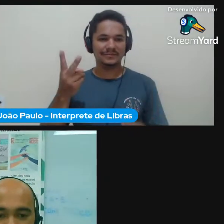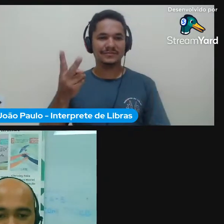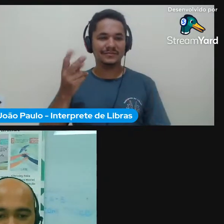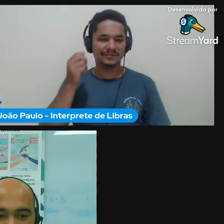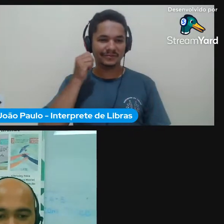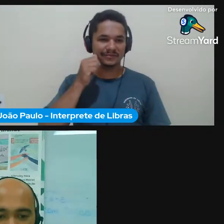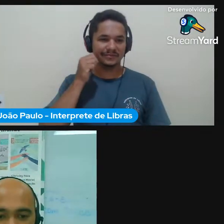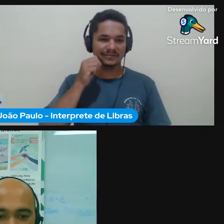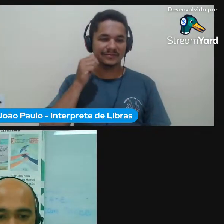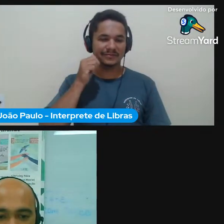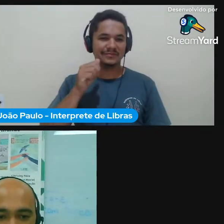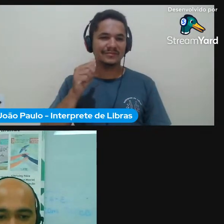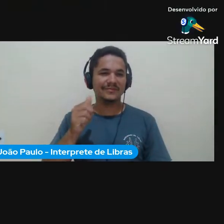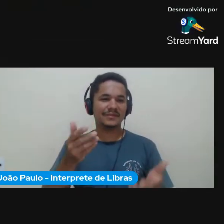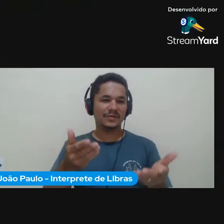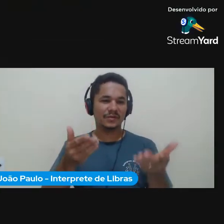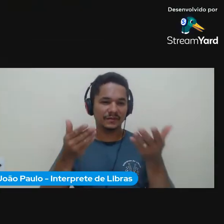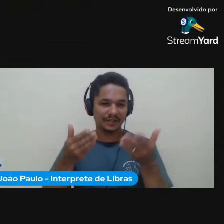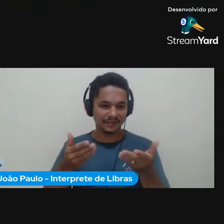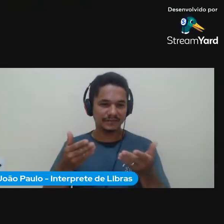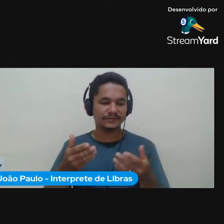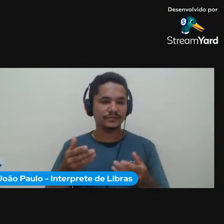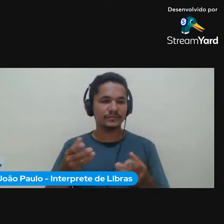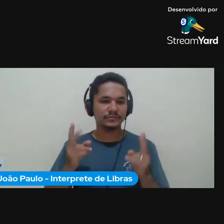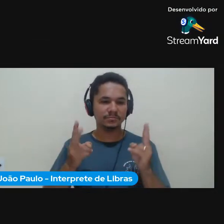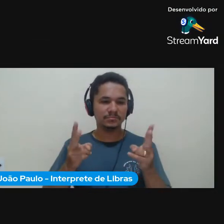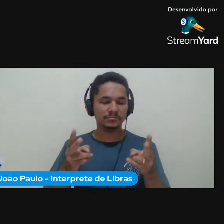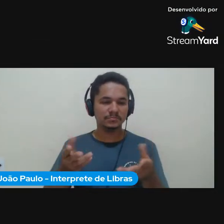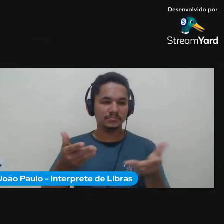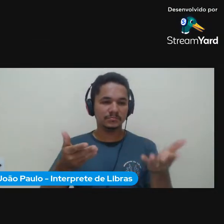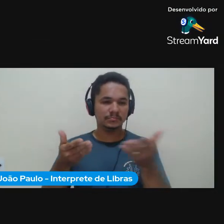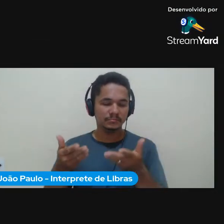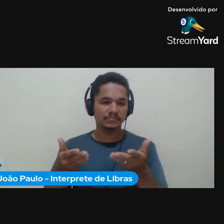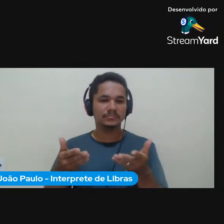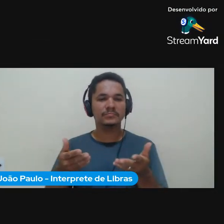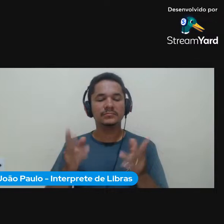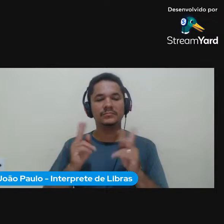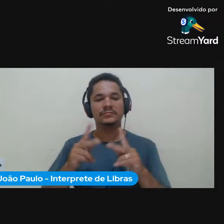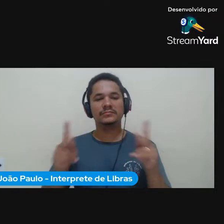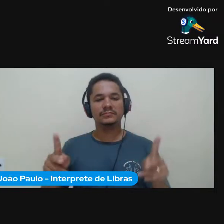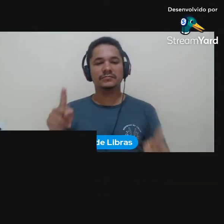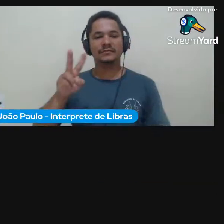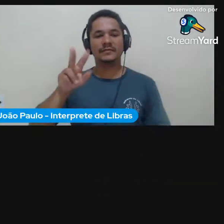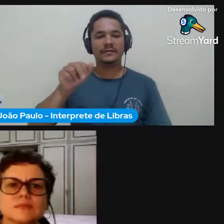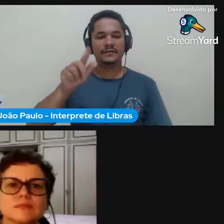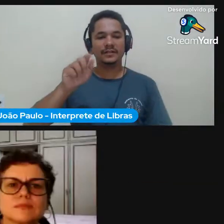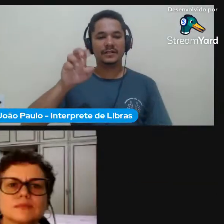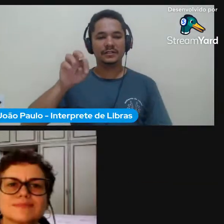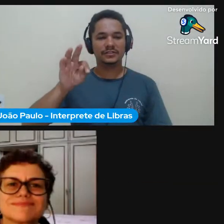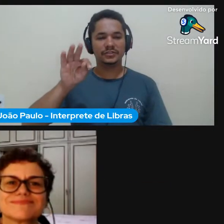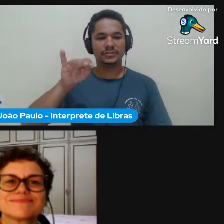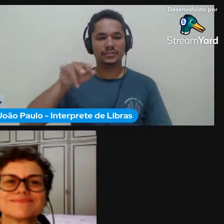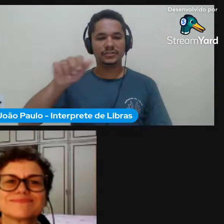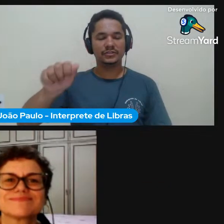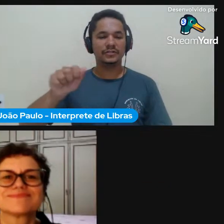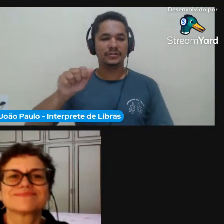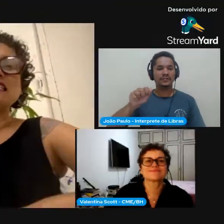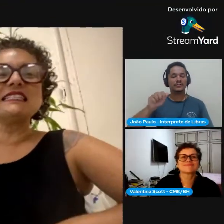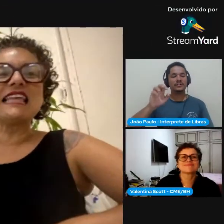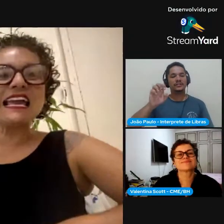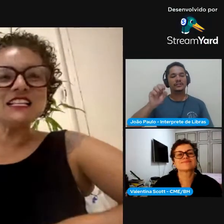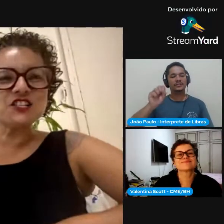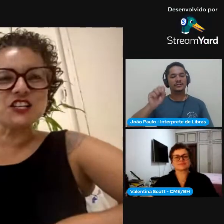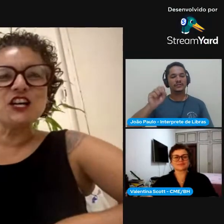as nossas convidadas, né? E para dar sequência, eu gostaria de convidar a professora Valentina Scott. A Valentina